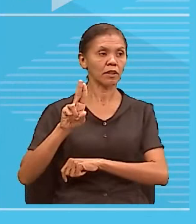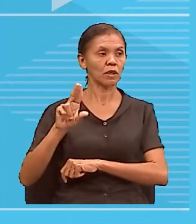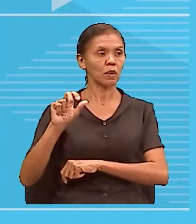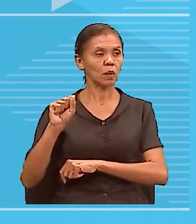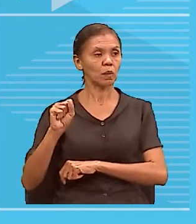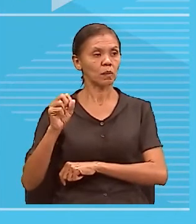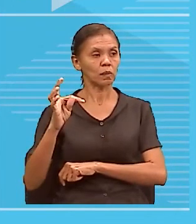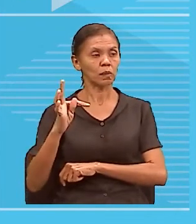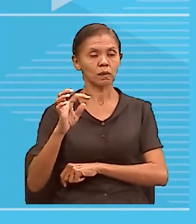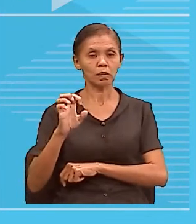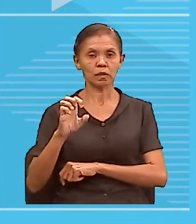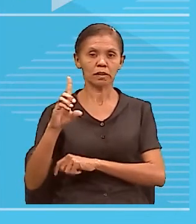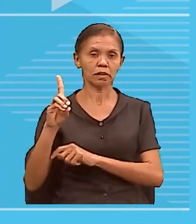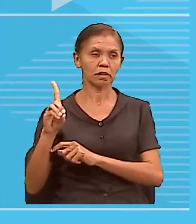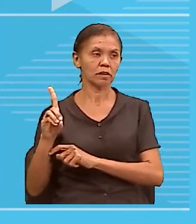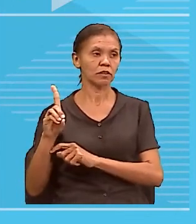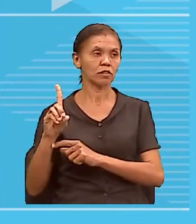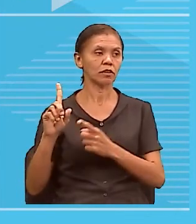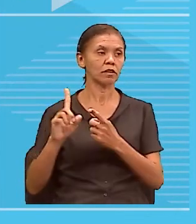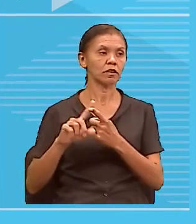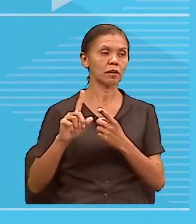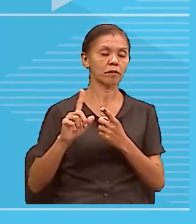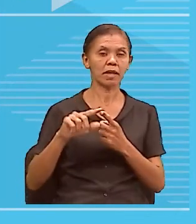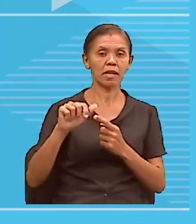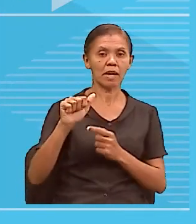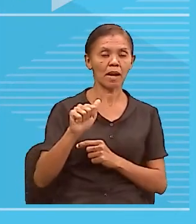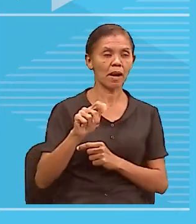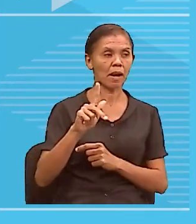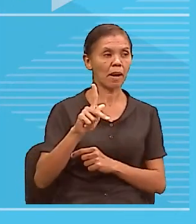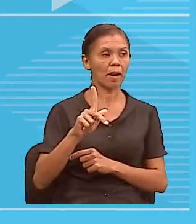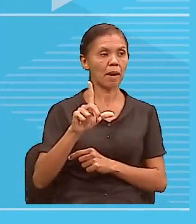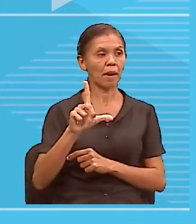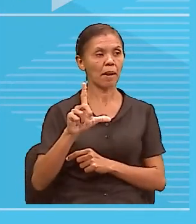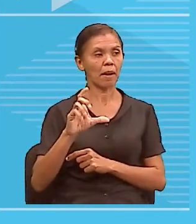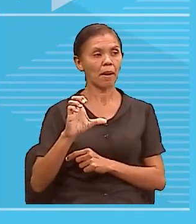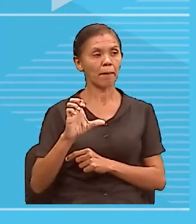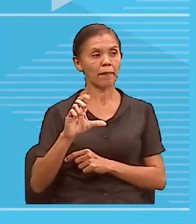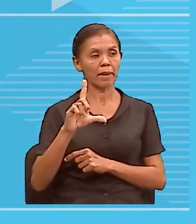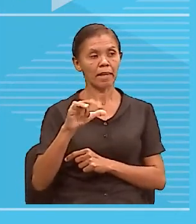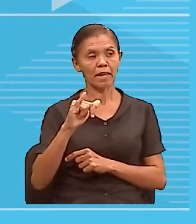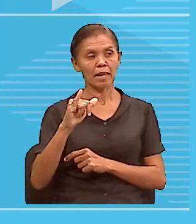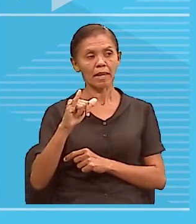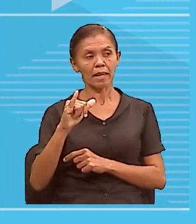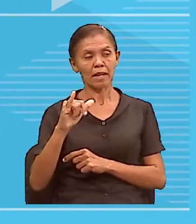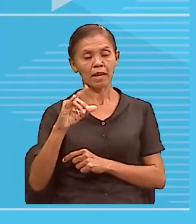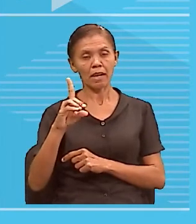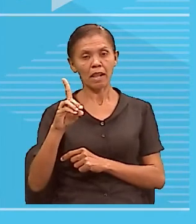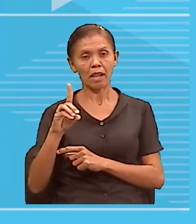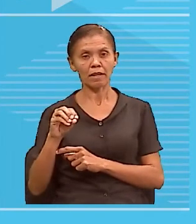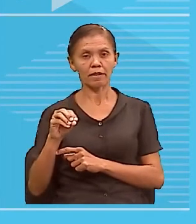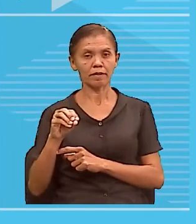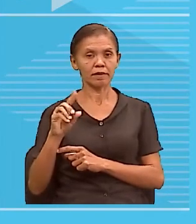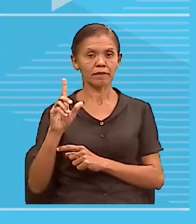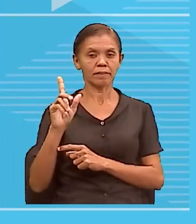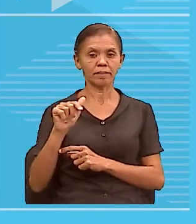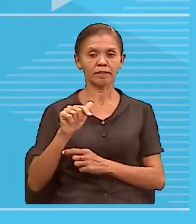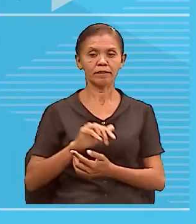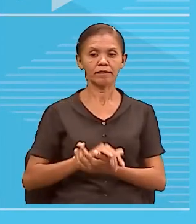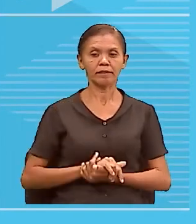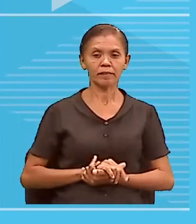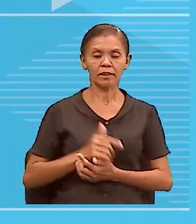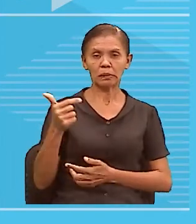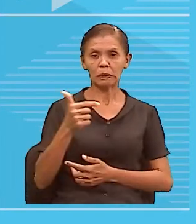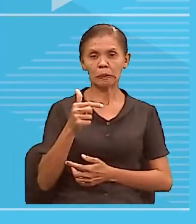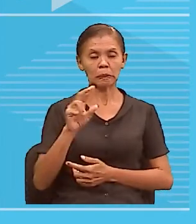quem espanhol é apelido apelido sobrenome a força combinada essa palavra senhor' senhora é